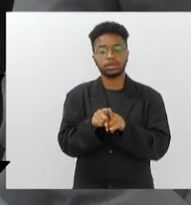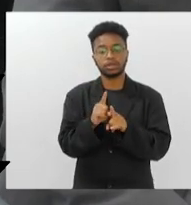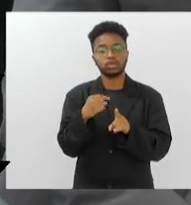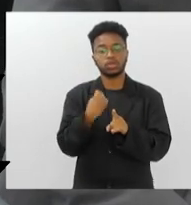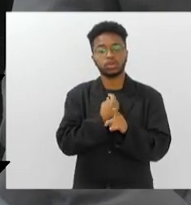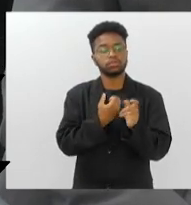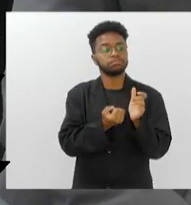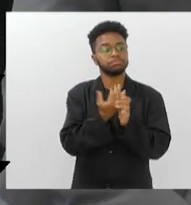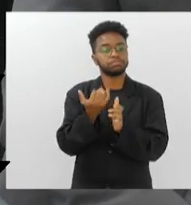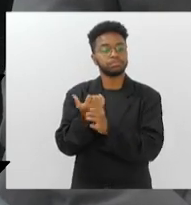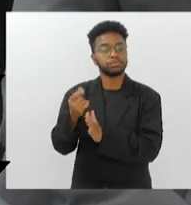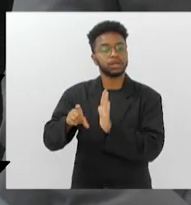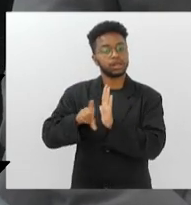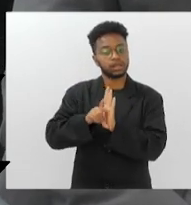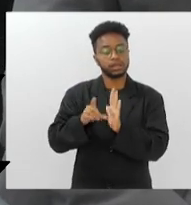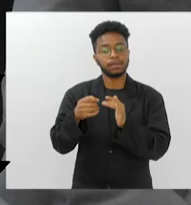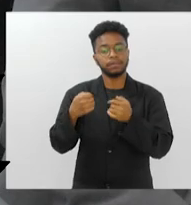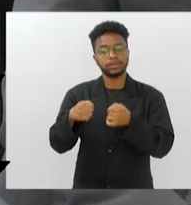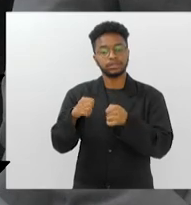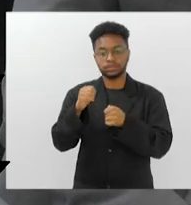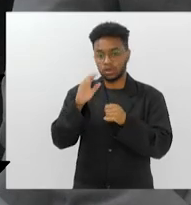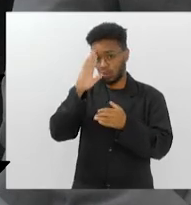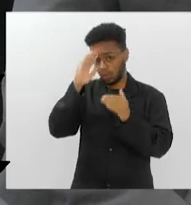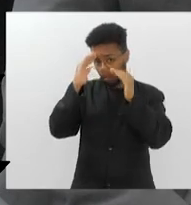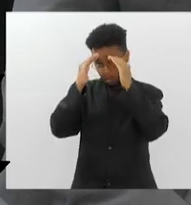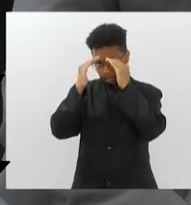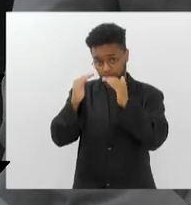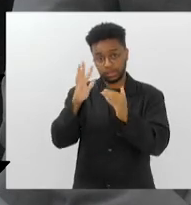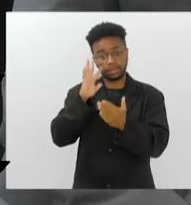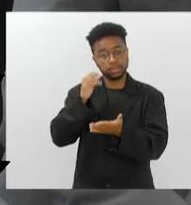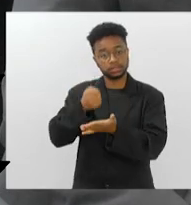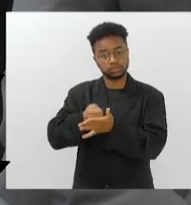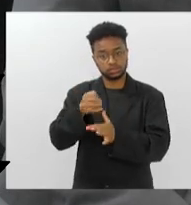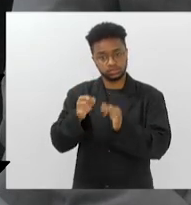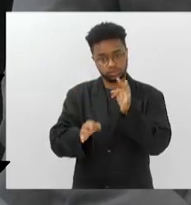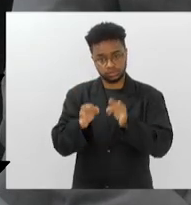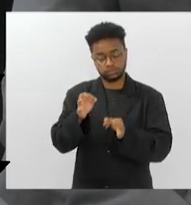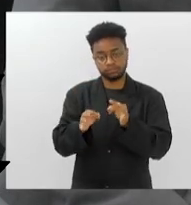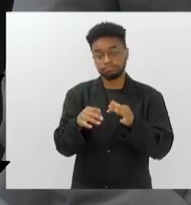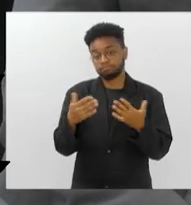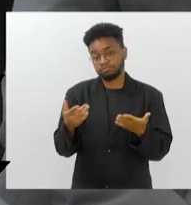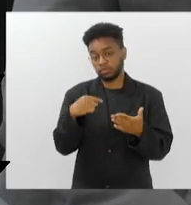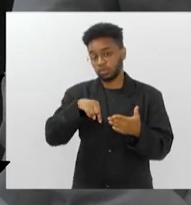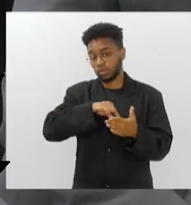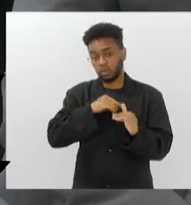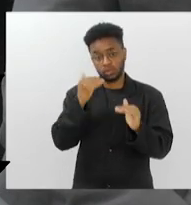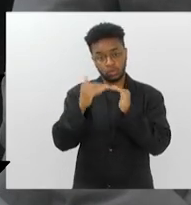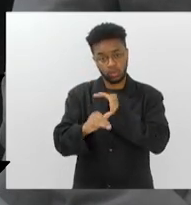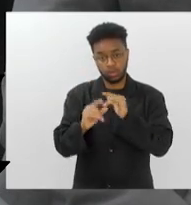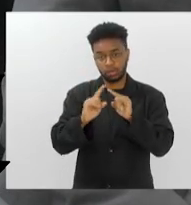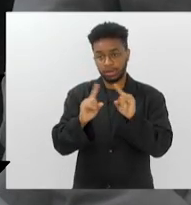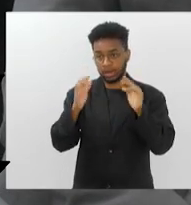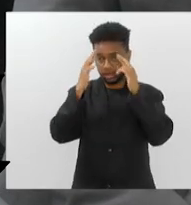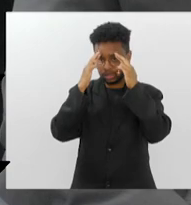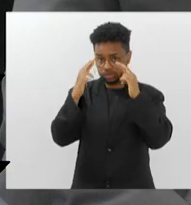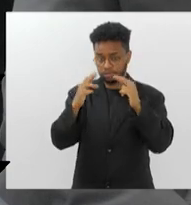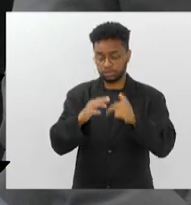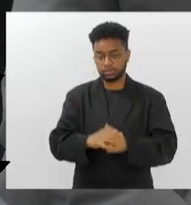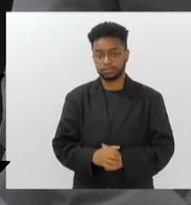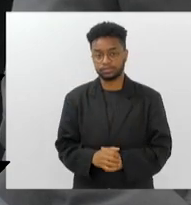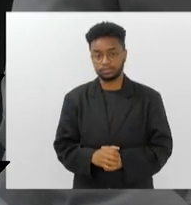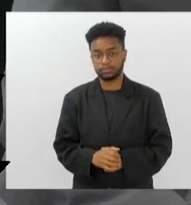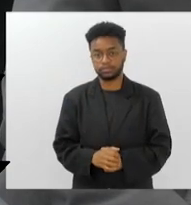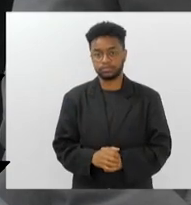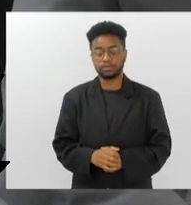somos decisão judicial precisa ser respeitada e acatada né a gente não concorda mas a gente respeita e acata